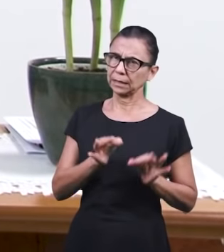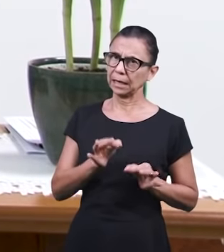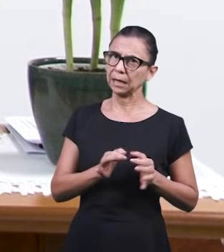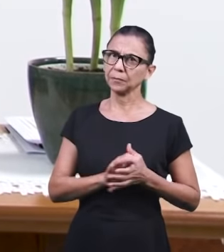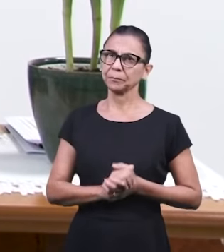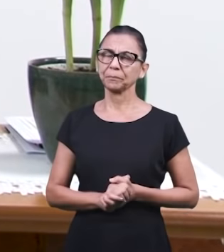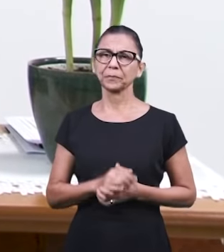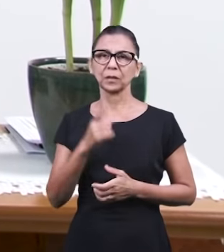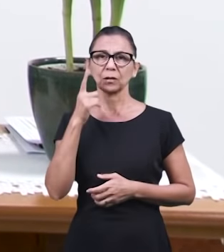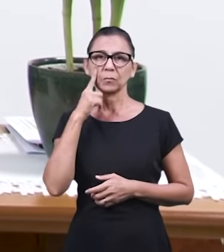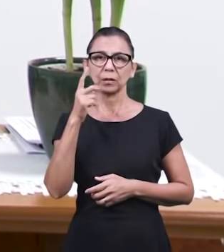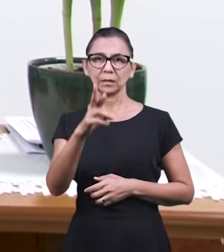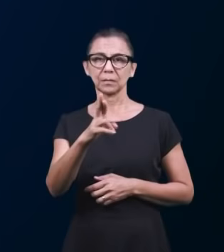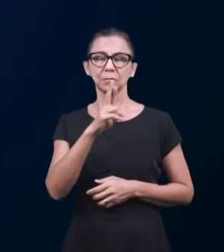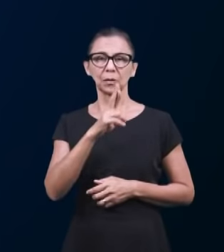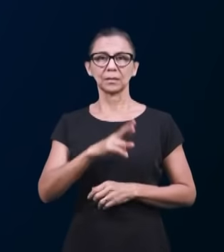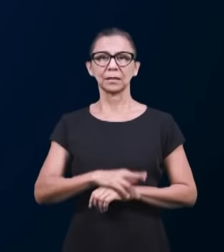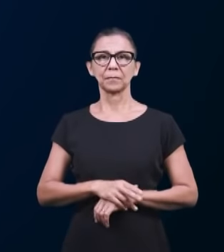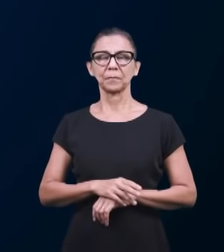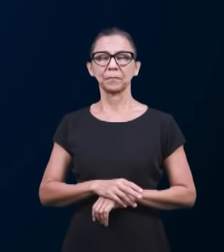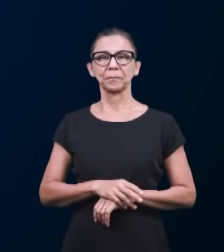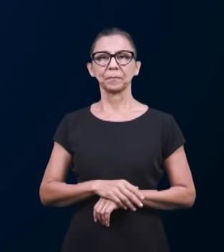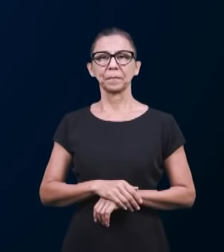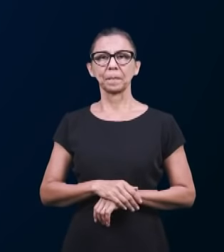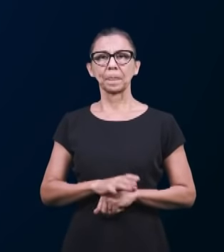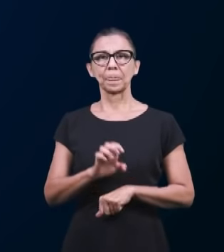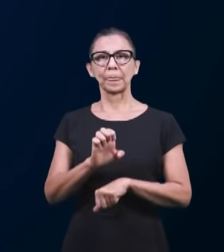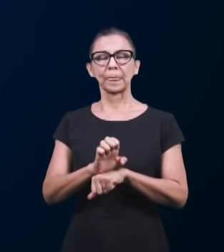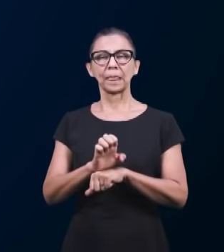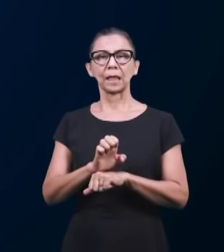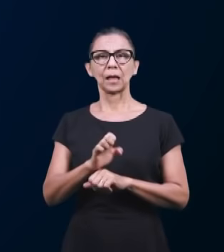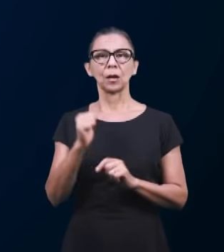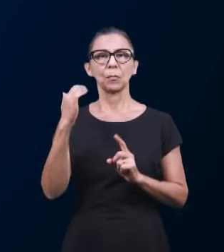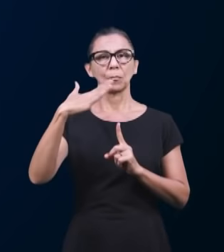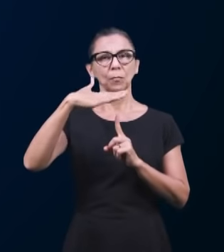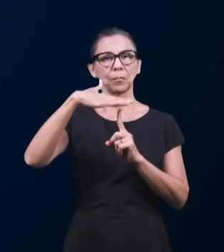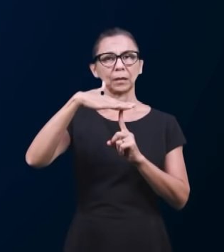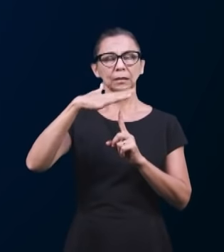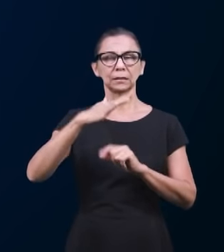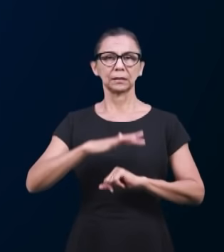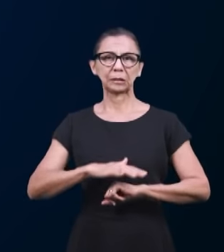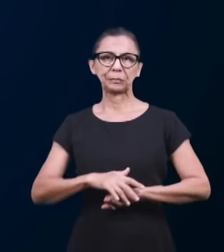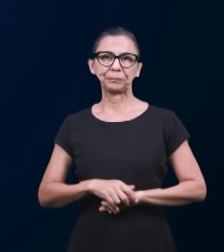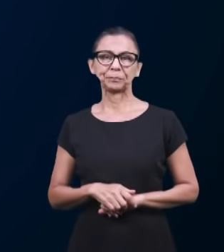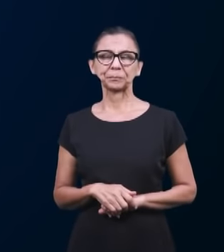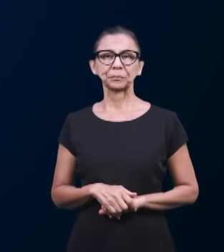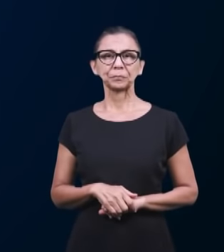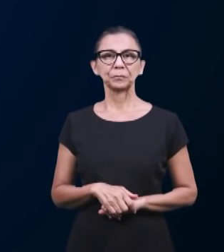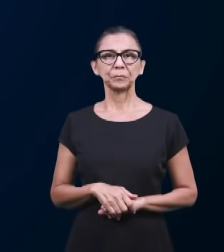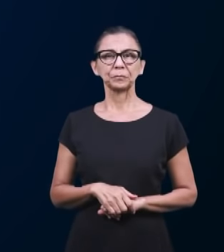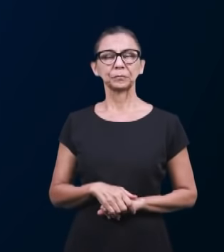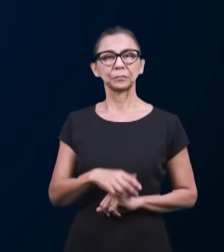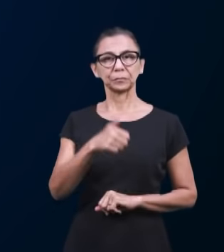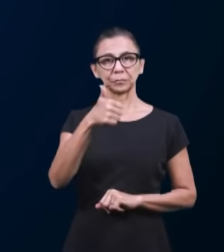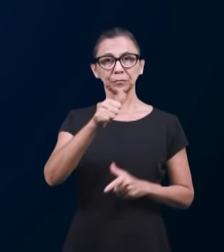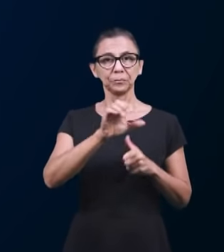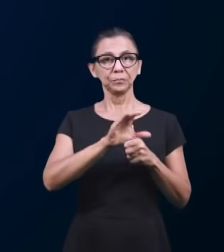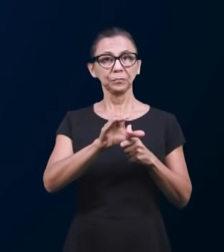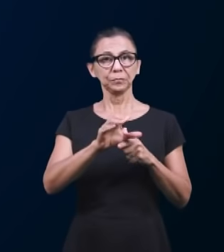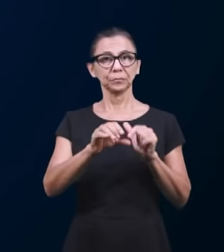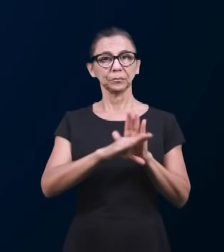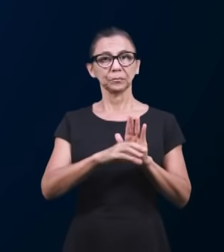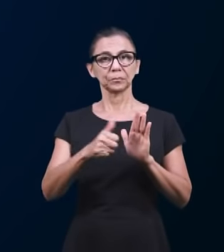de Curitiba, Paraná. Assim como diz no tópico do texto, que foi colocado como tópico, em 1